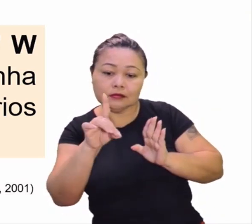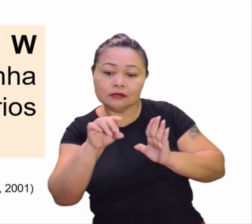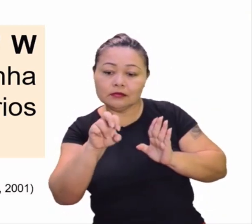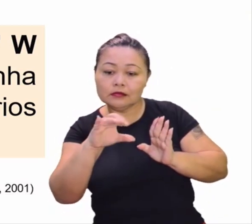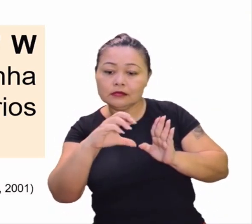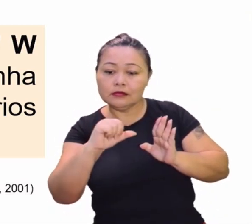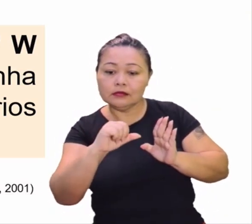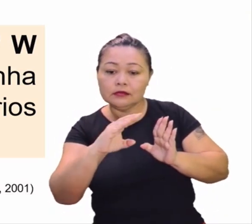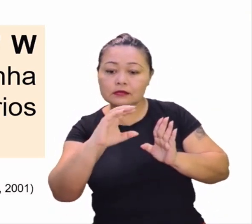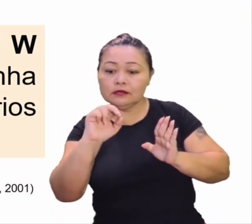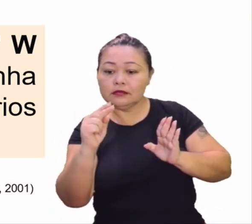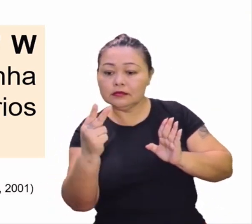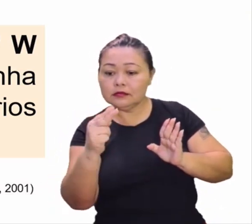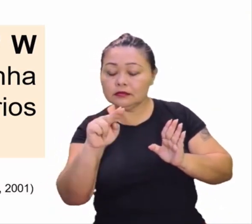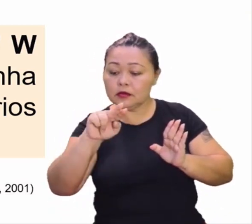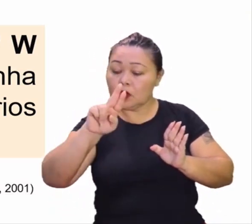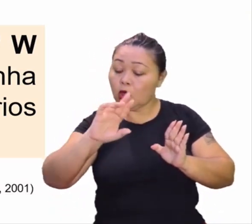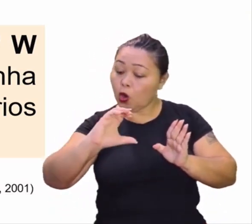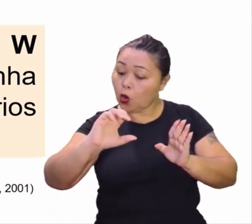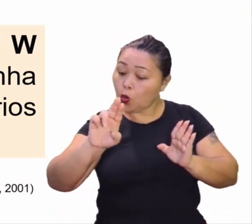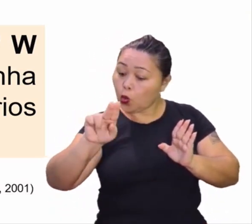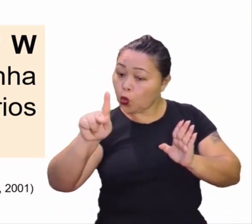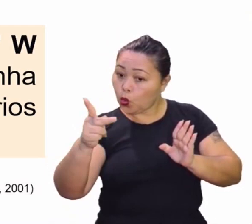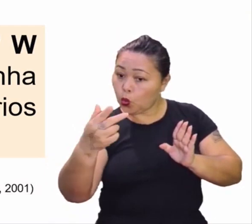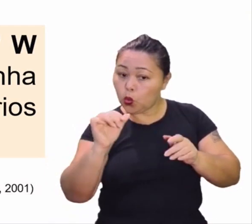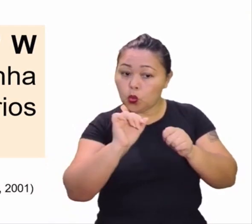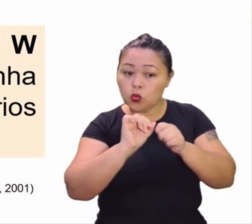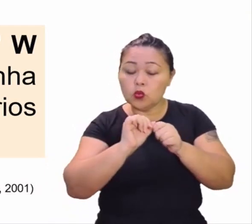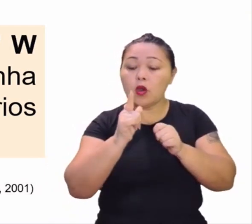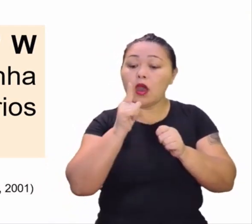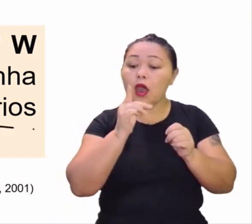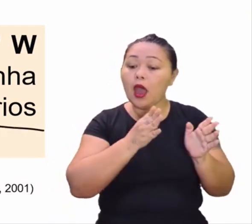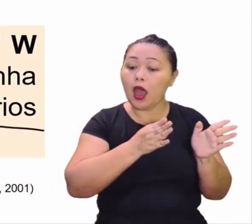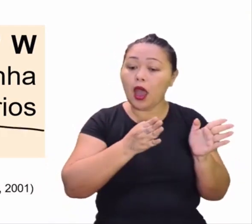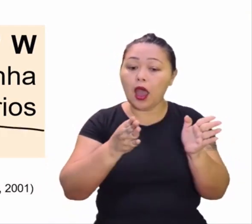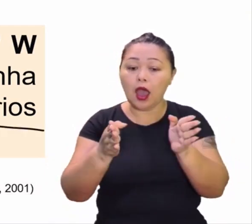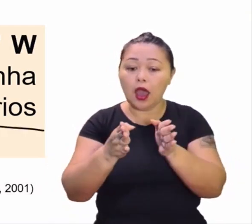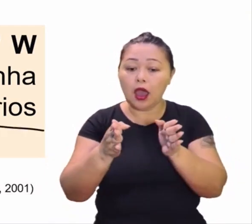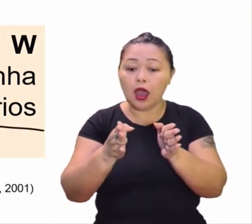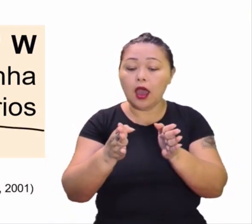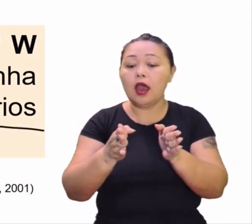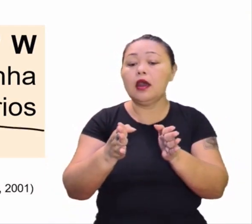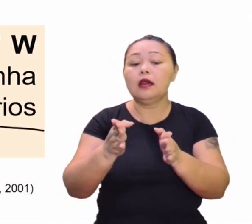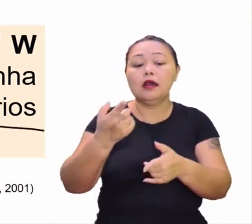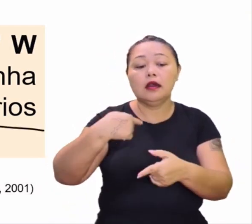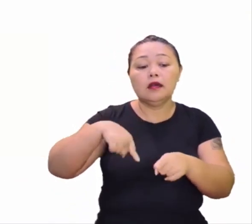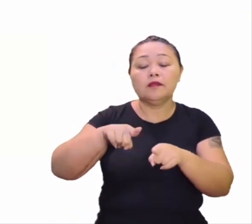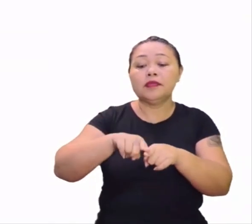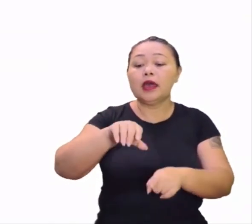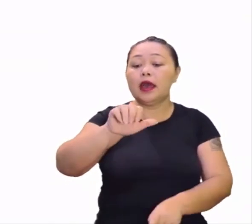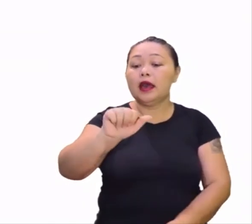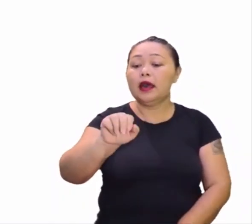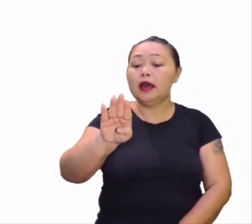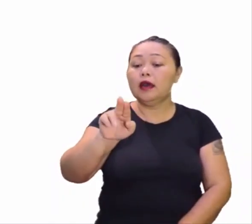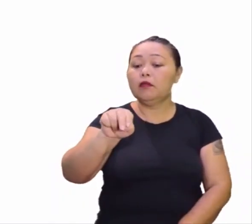geodésica Cunha Gomes no divisor de águas dos rios Abunã e